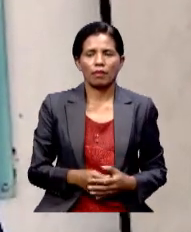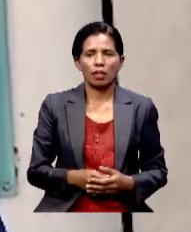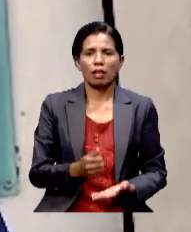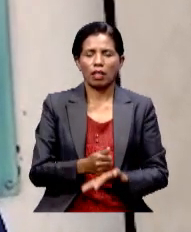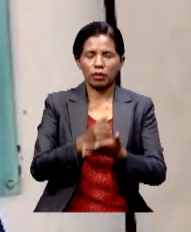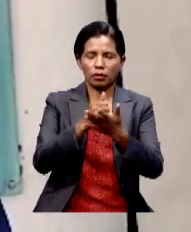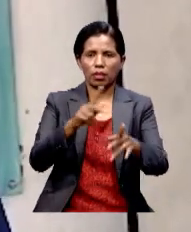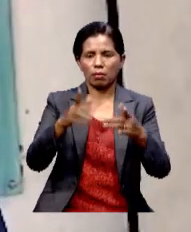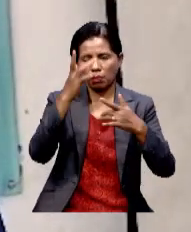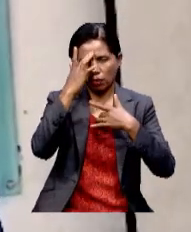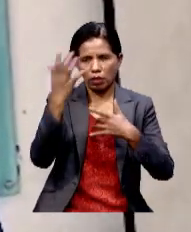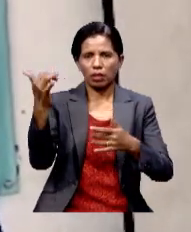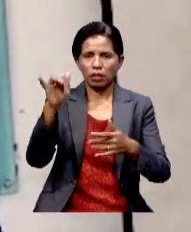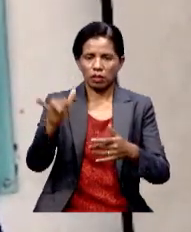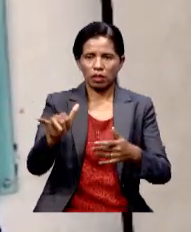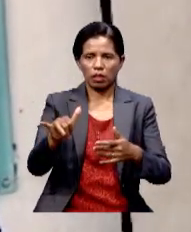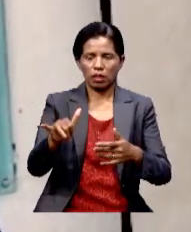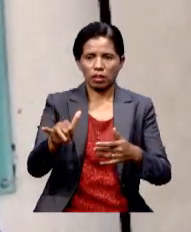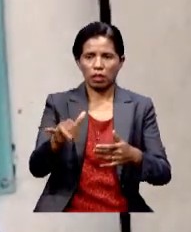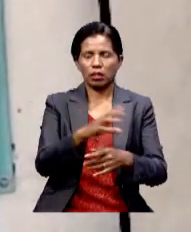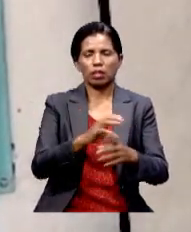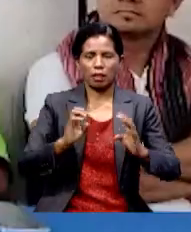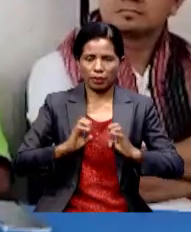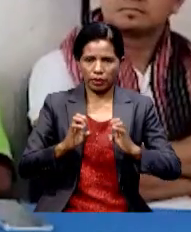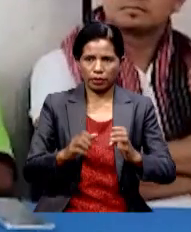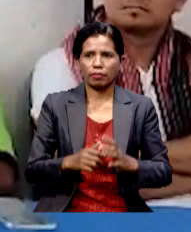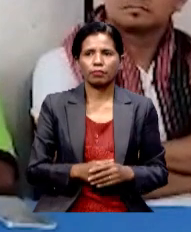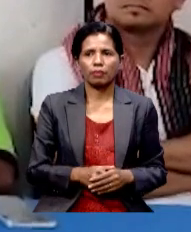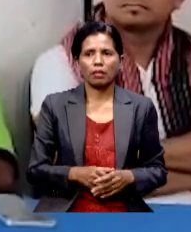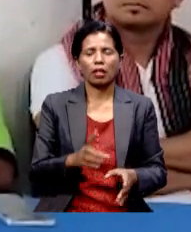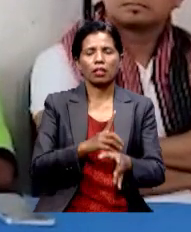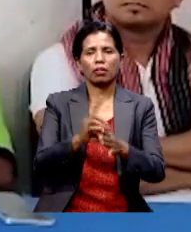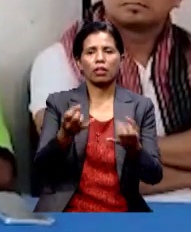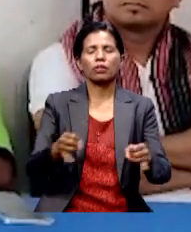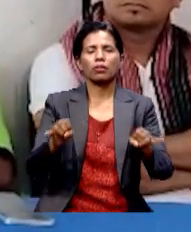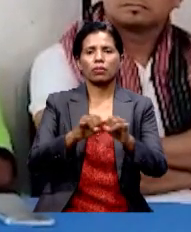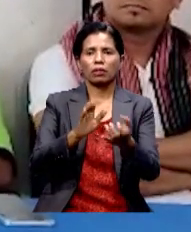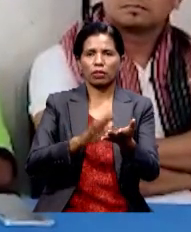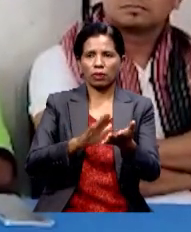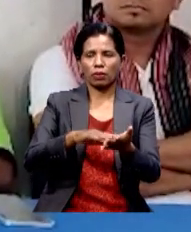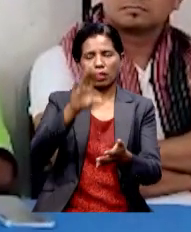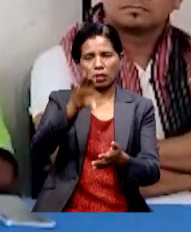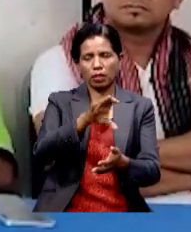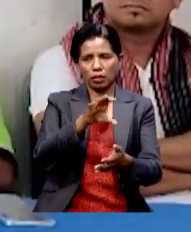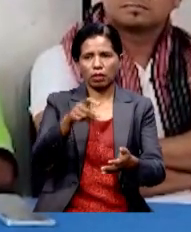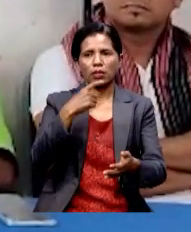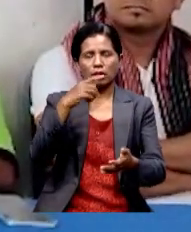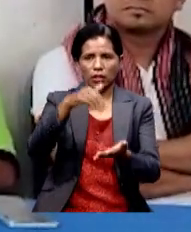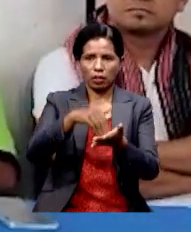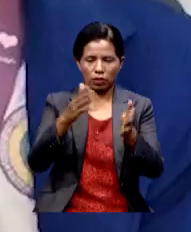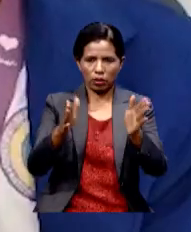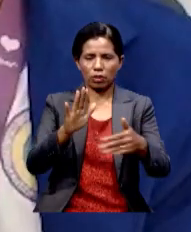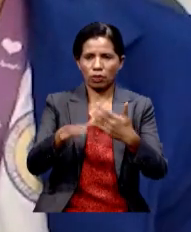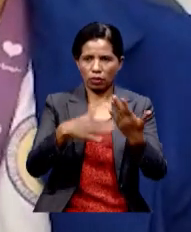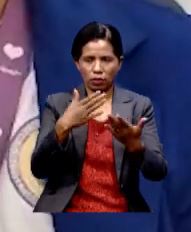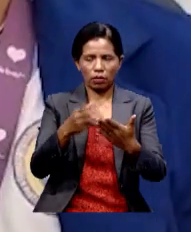ajuda paciente e lulu iha emergência. Retorno ao Instituto Superior Cristal, Sebastião Pereira, encoraja estudante finalista